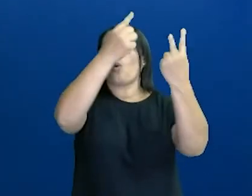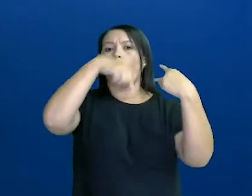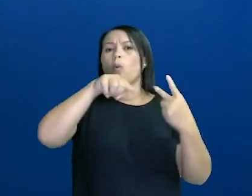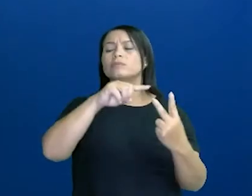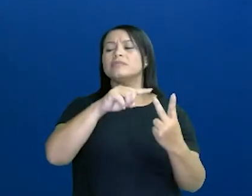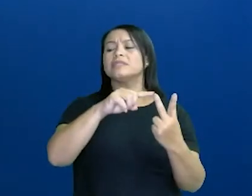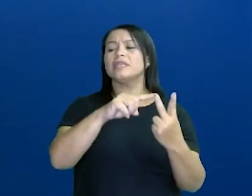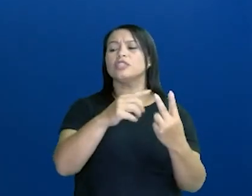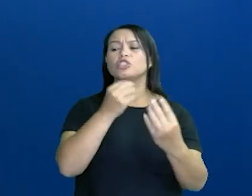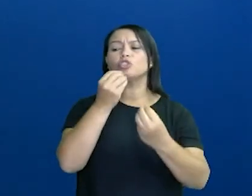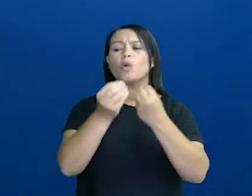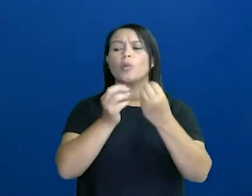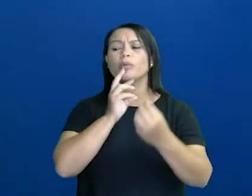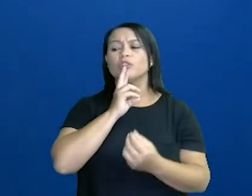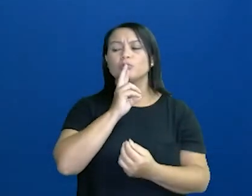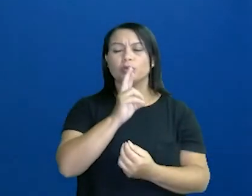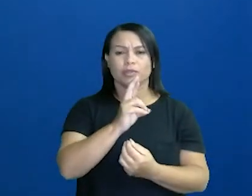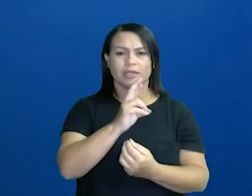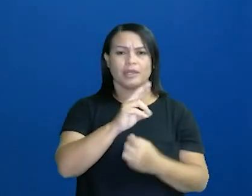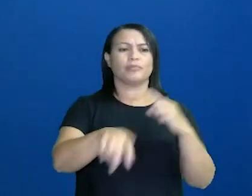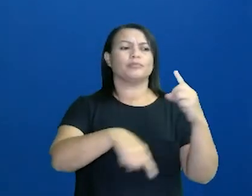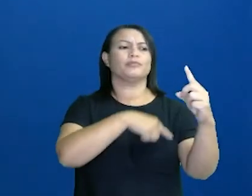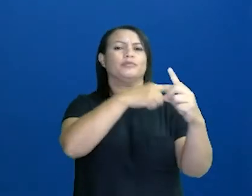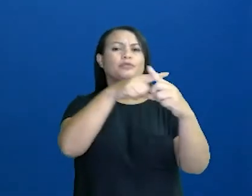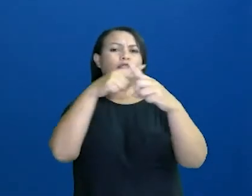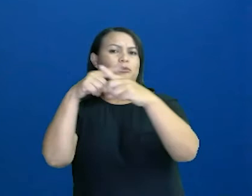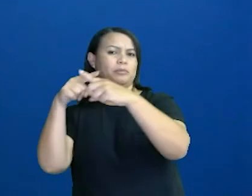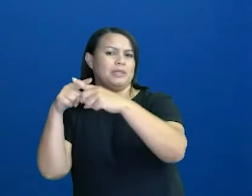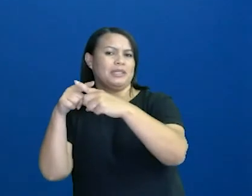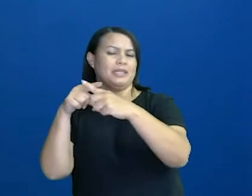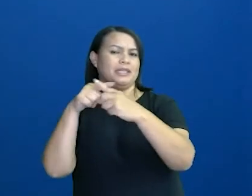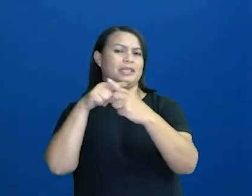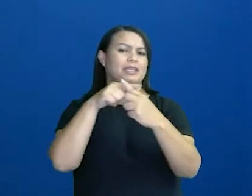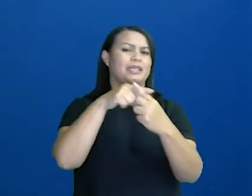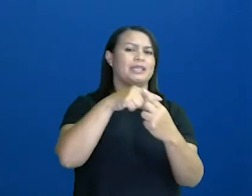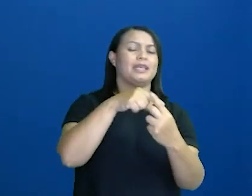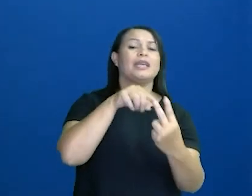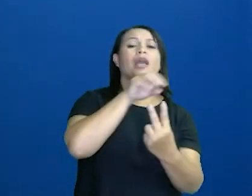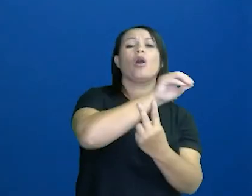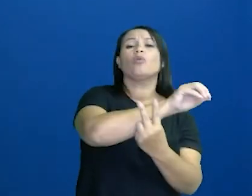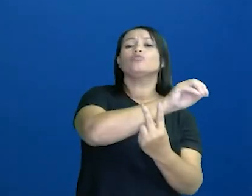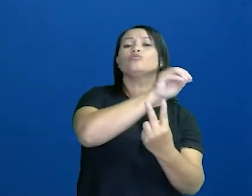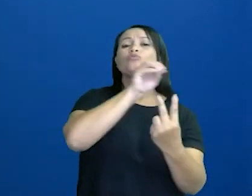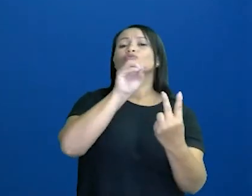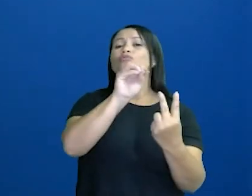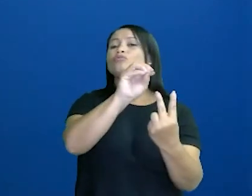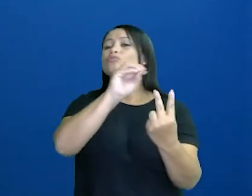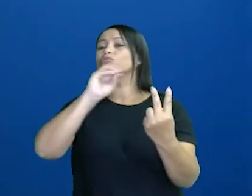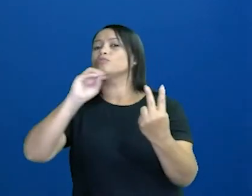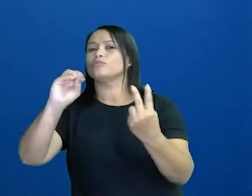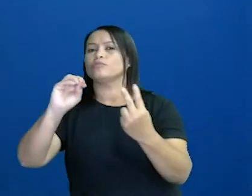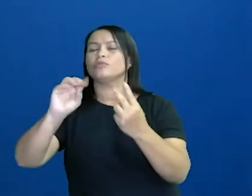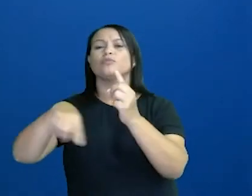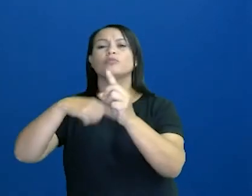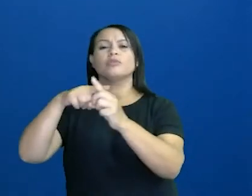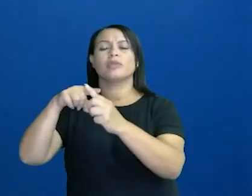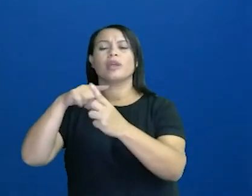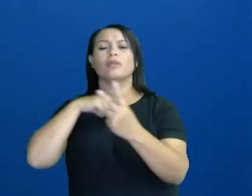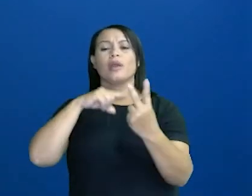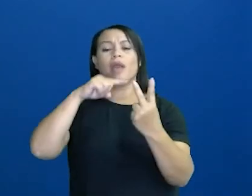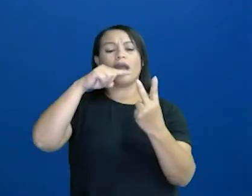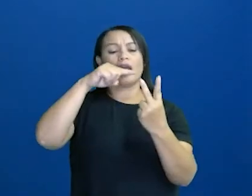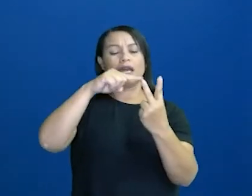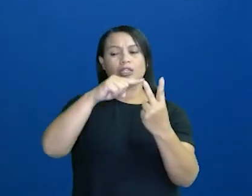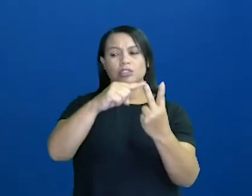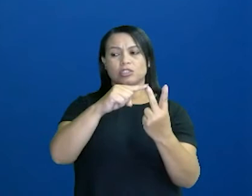O que que a gente faz a gente multiplica os índices Tá certo então Olha aqui eu tenho uma raiz cúbica